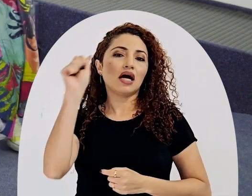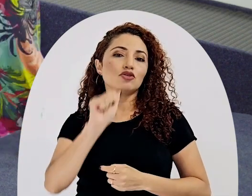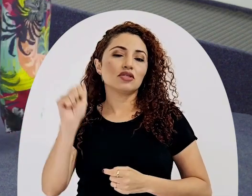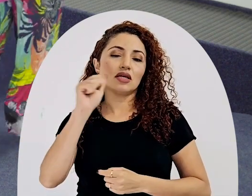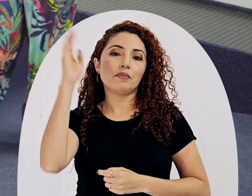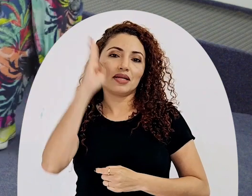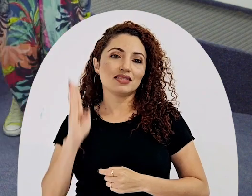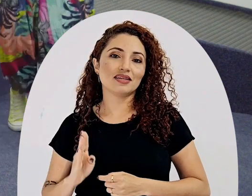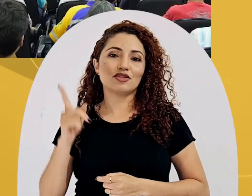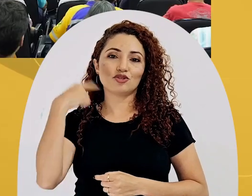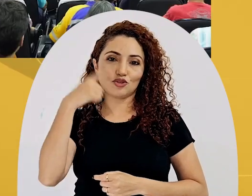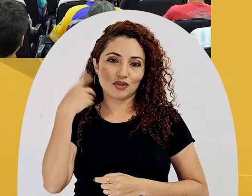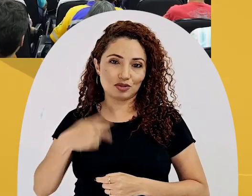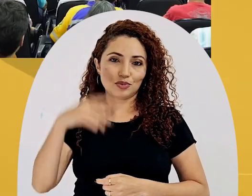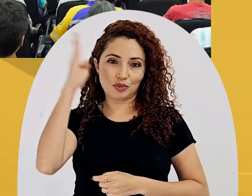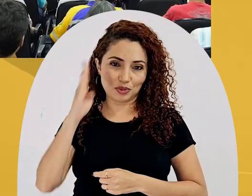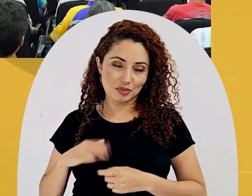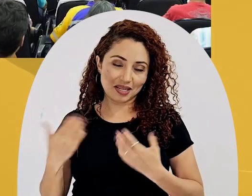Danúbia.